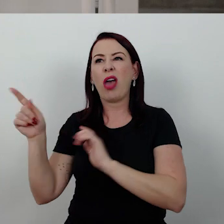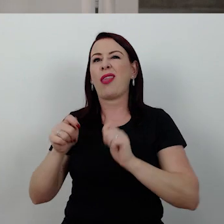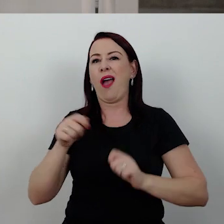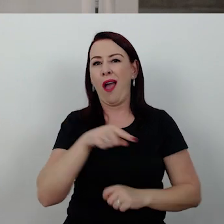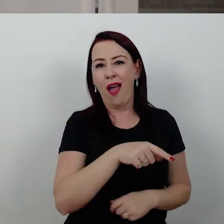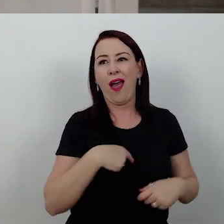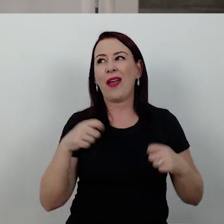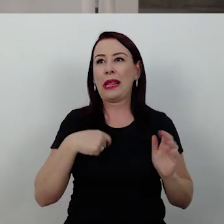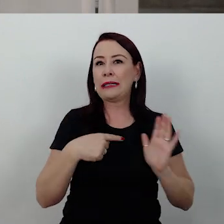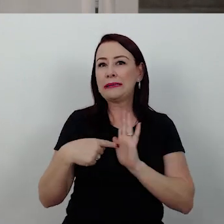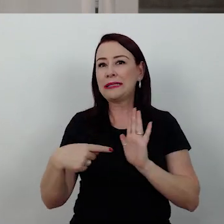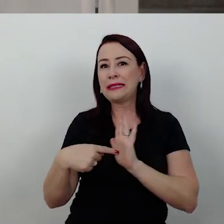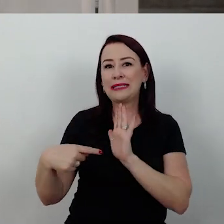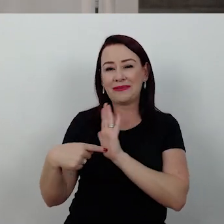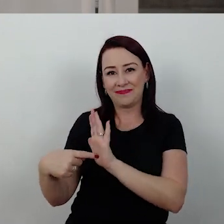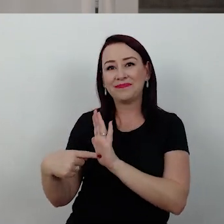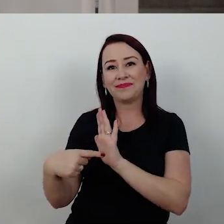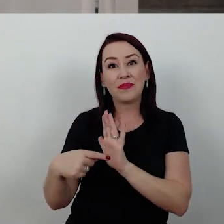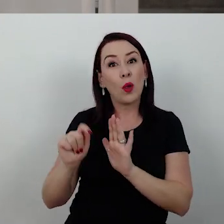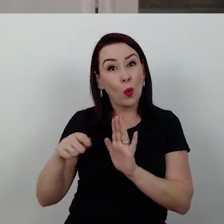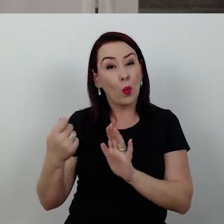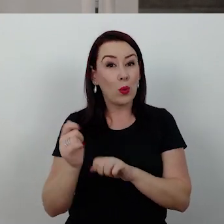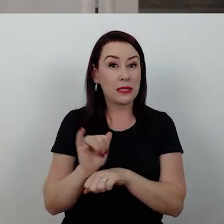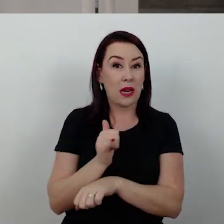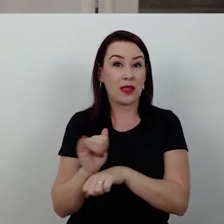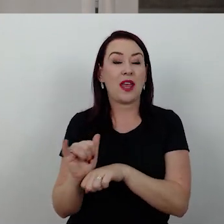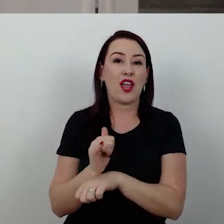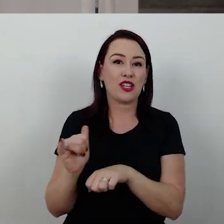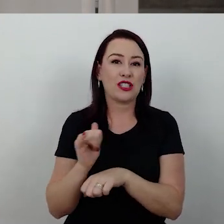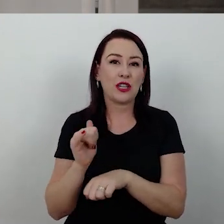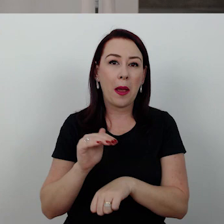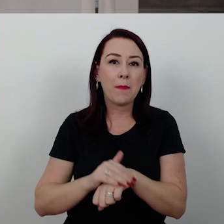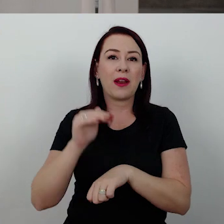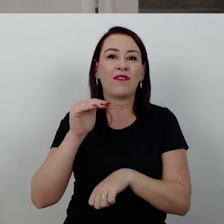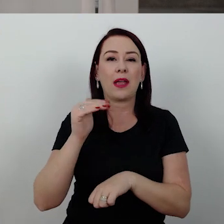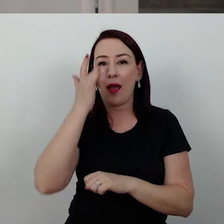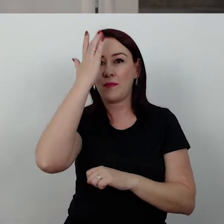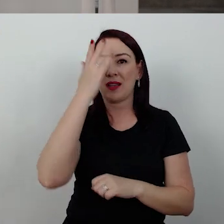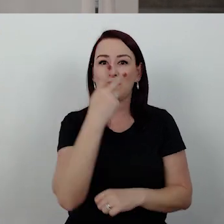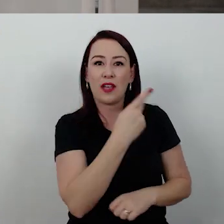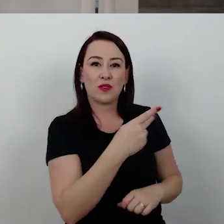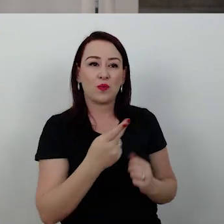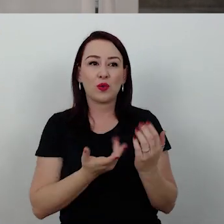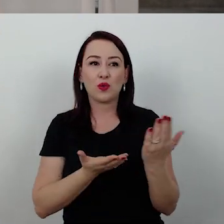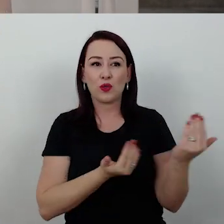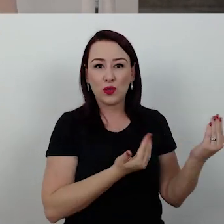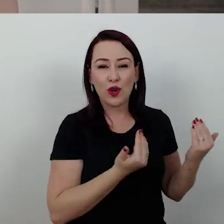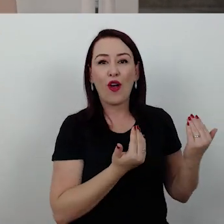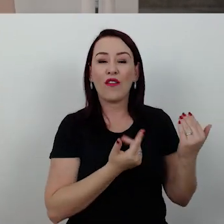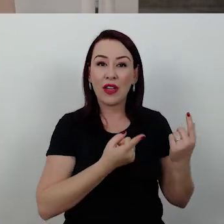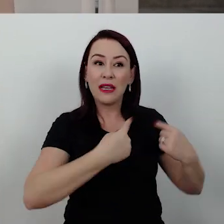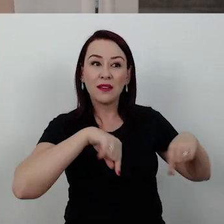pesquisa de locação para os caras. Então, assim, a gente fazia pequenas estratégias facilitando, que é isso o trabalho da Film Commission,